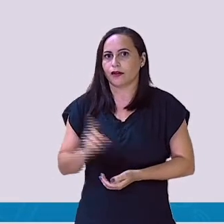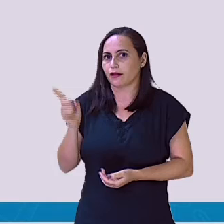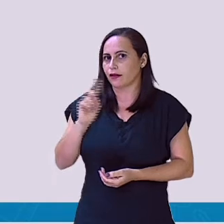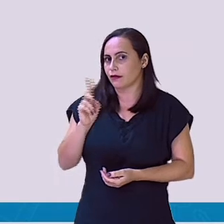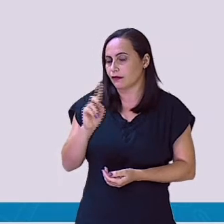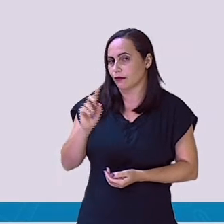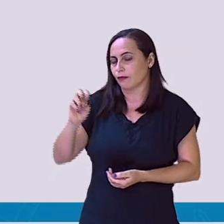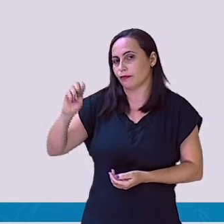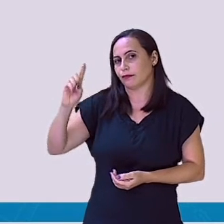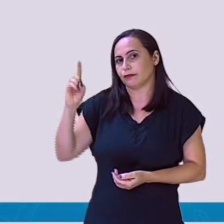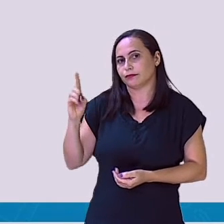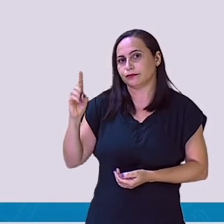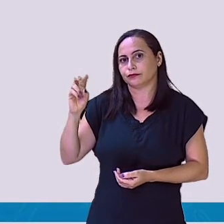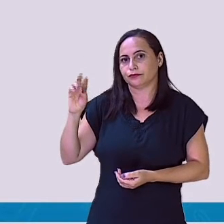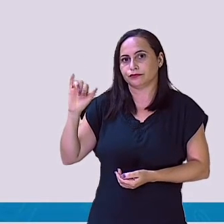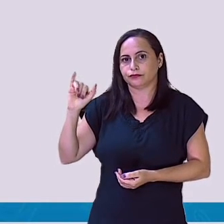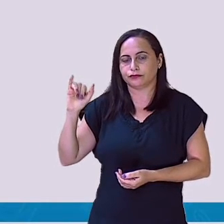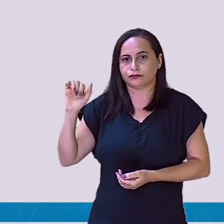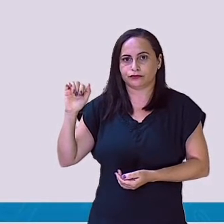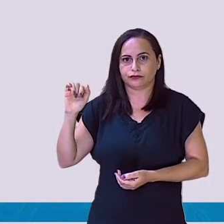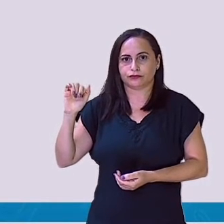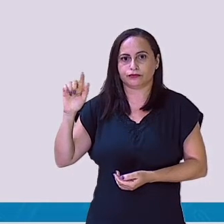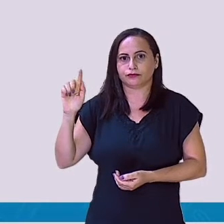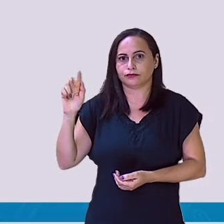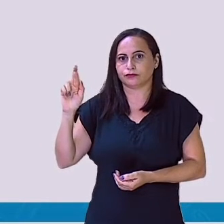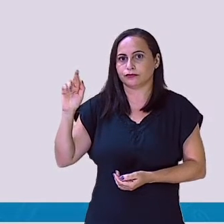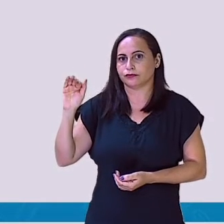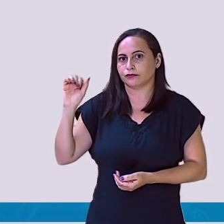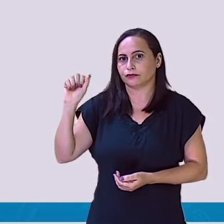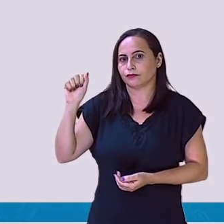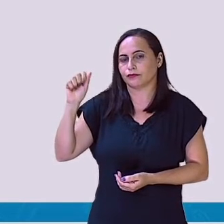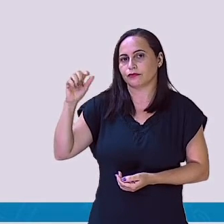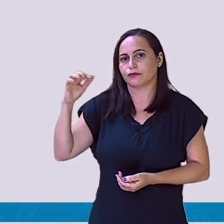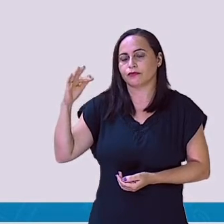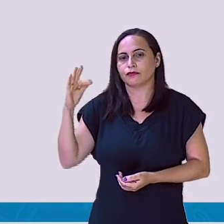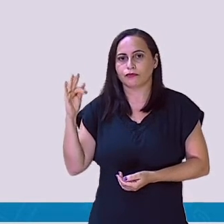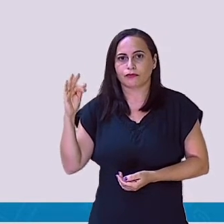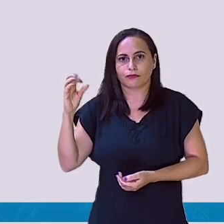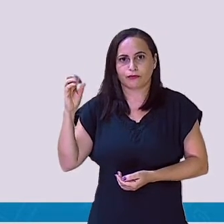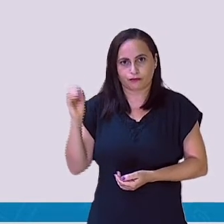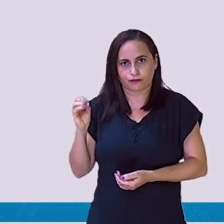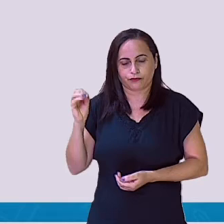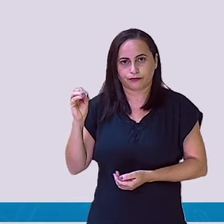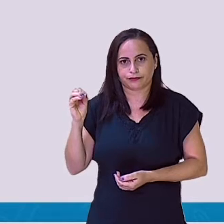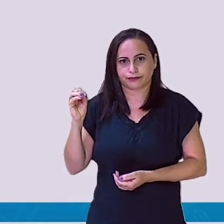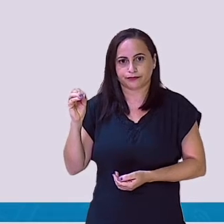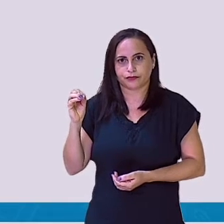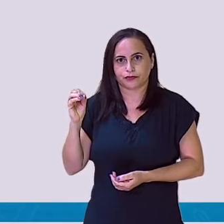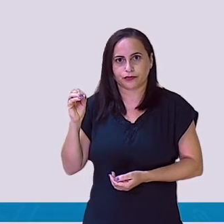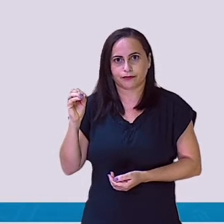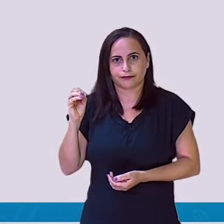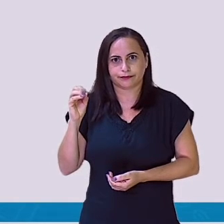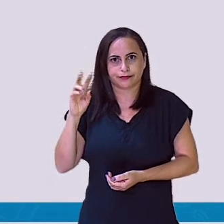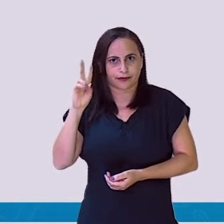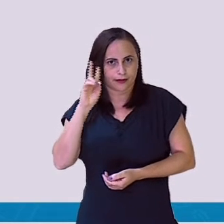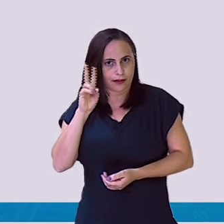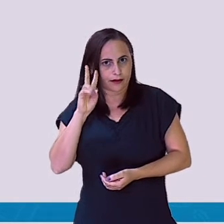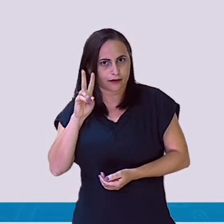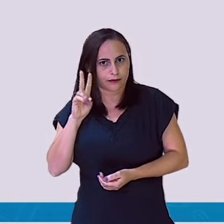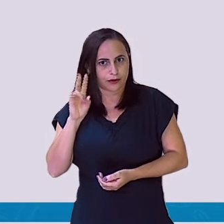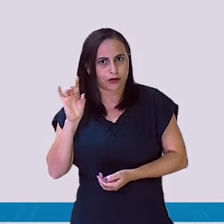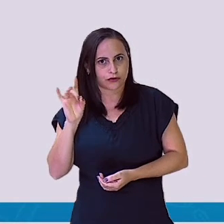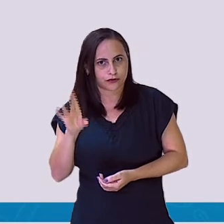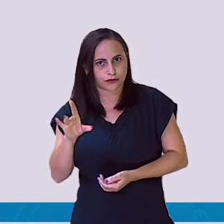só é dígrafo GU e QU quando acompanhados das vogais E ou